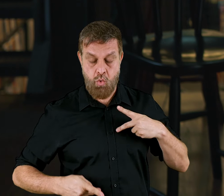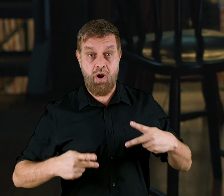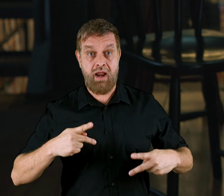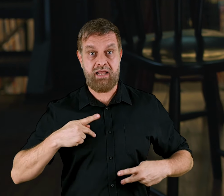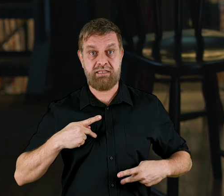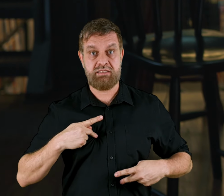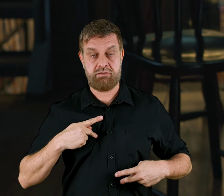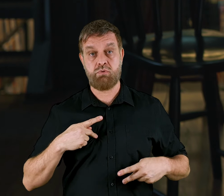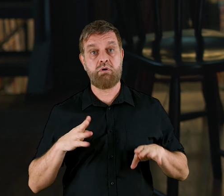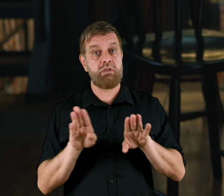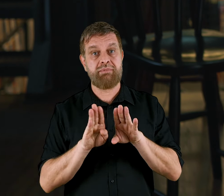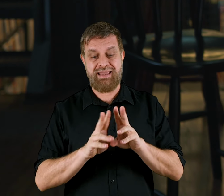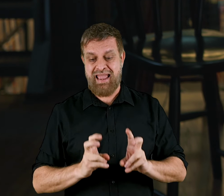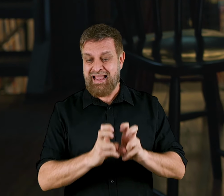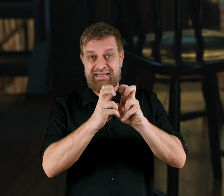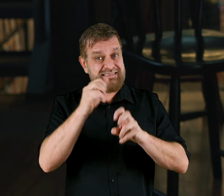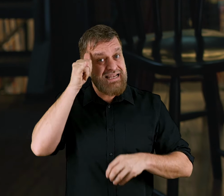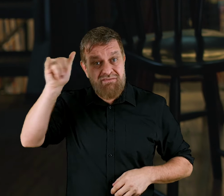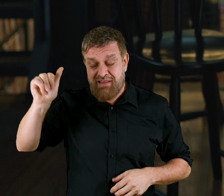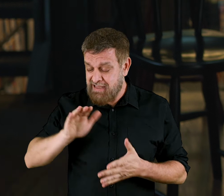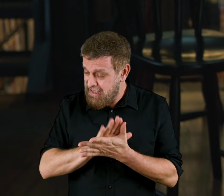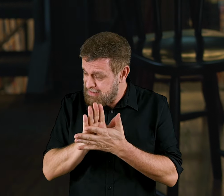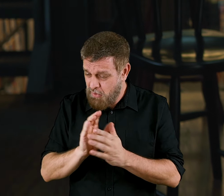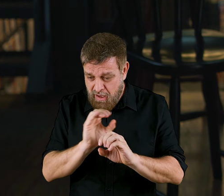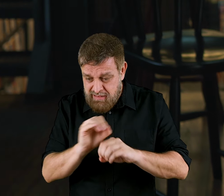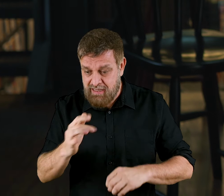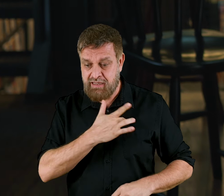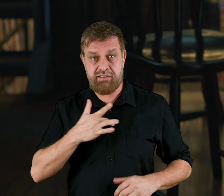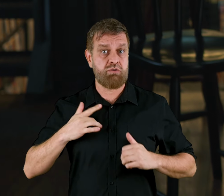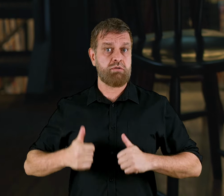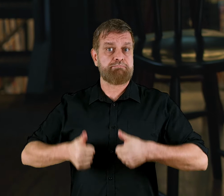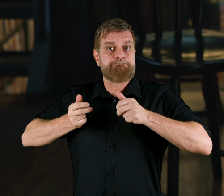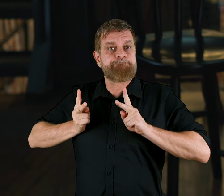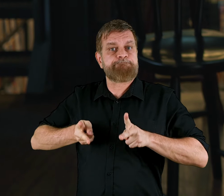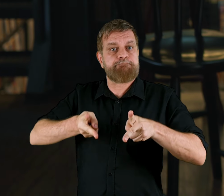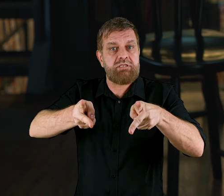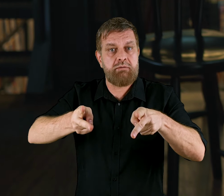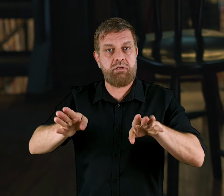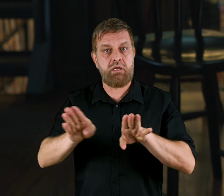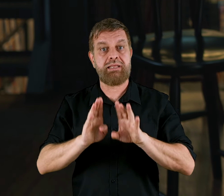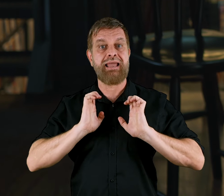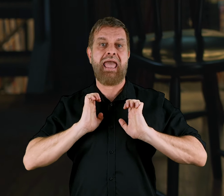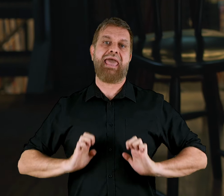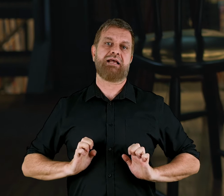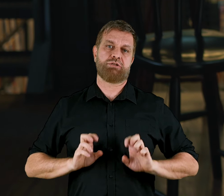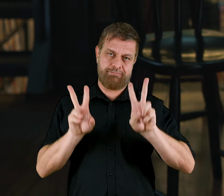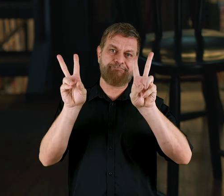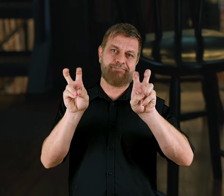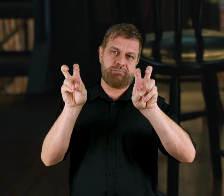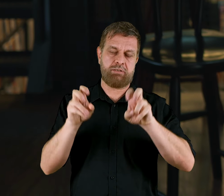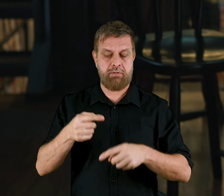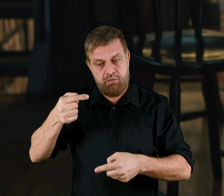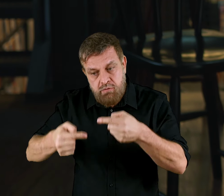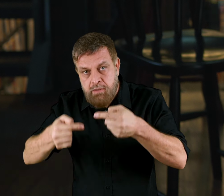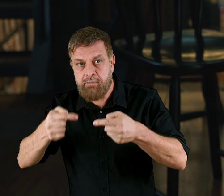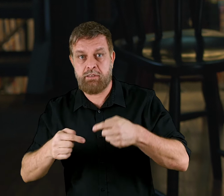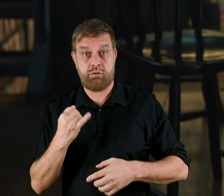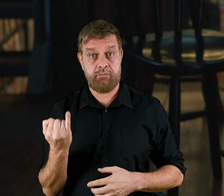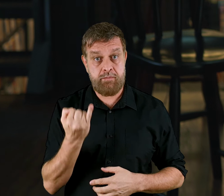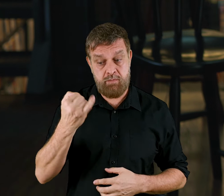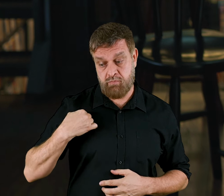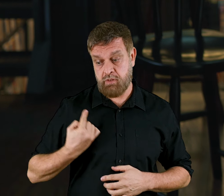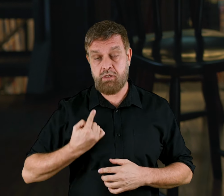modo que ele não tenha câncer ou não tenha outros problemas de saúde. E aí entra num debate ético. Então, o que eu acho importante é sempre